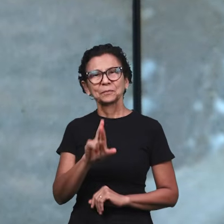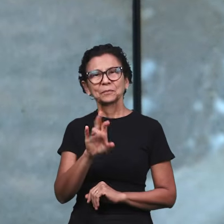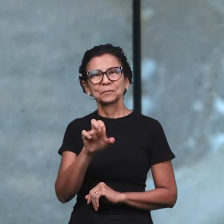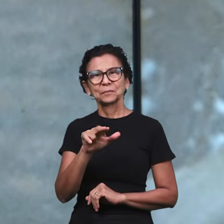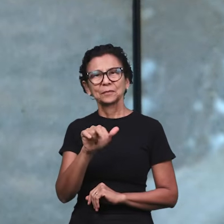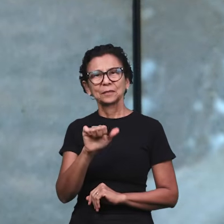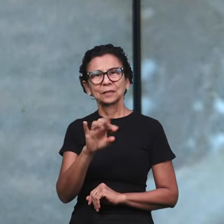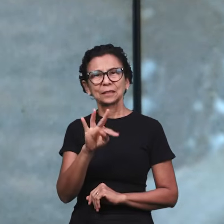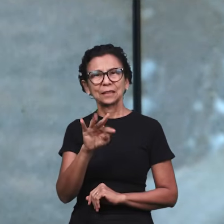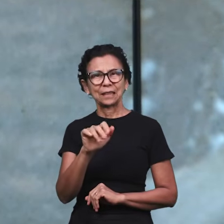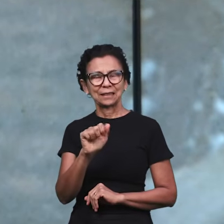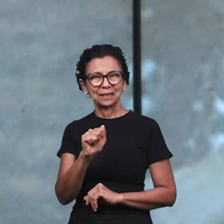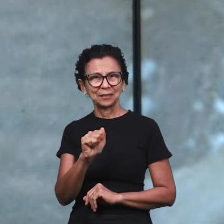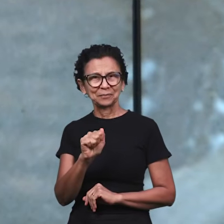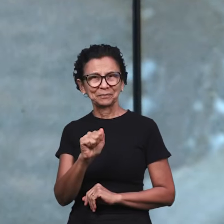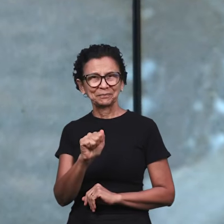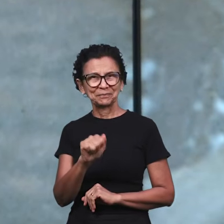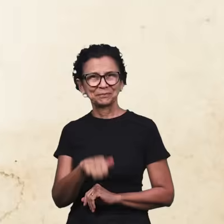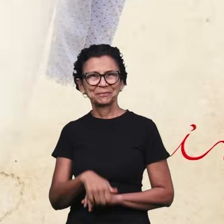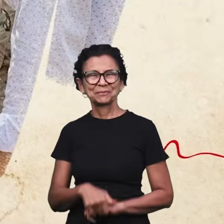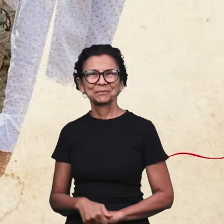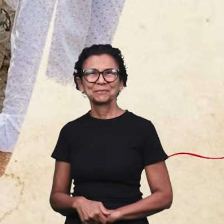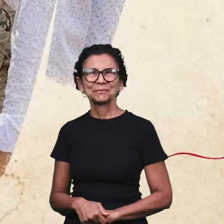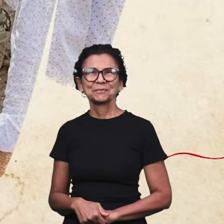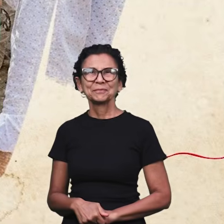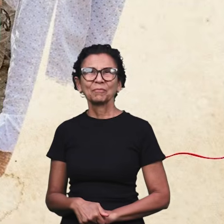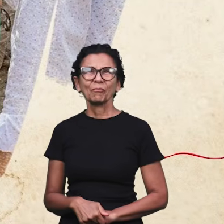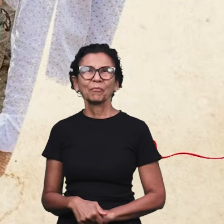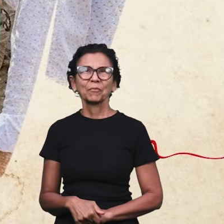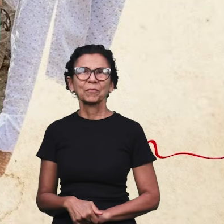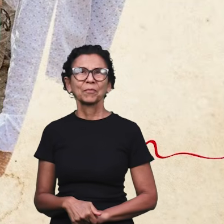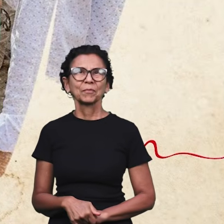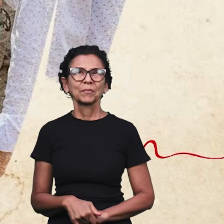Renata Kalina Strauss. Fala, jovem.